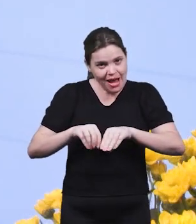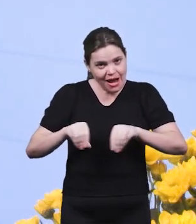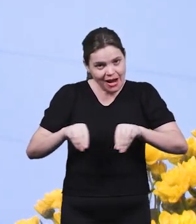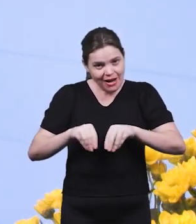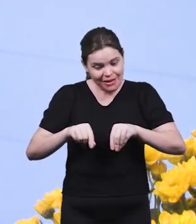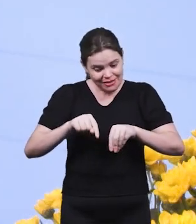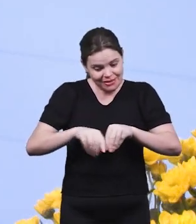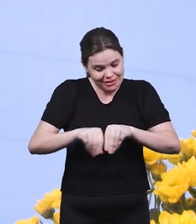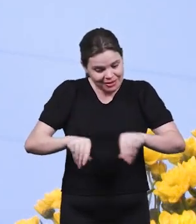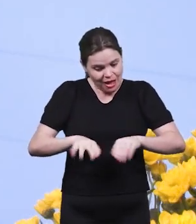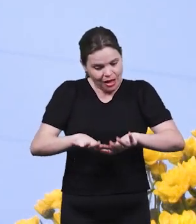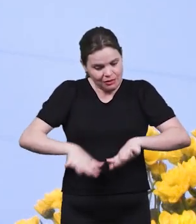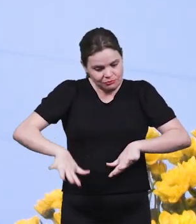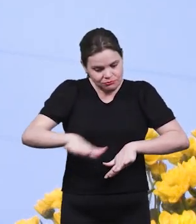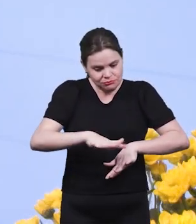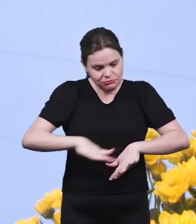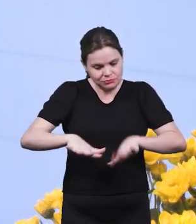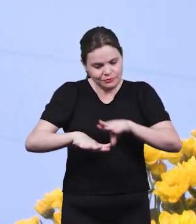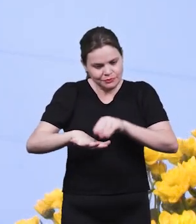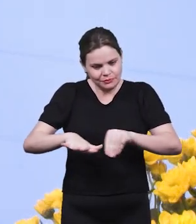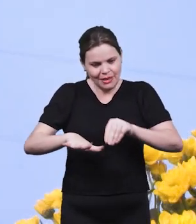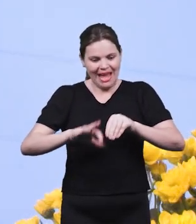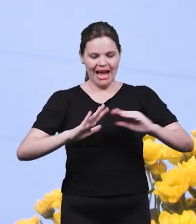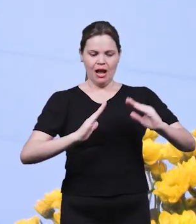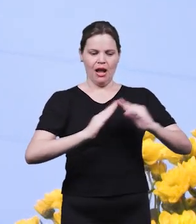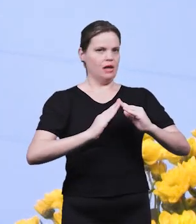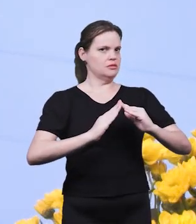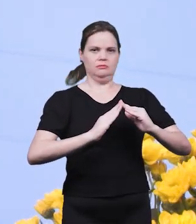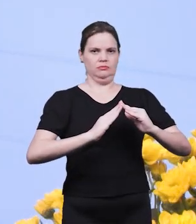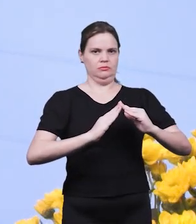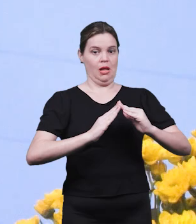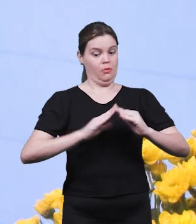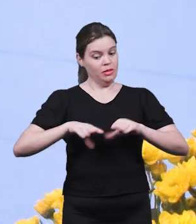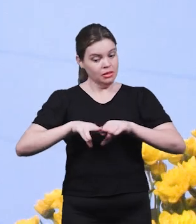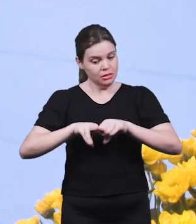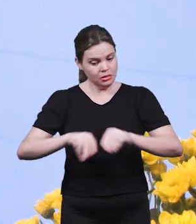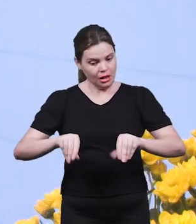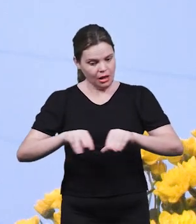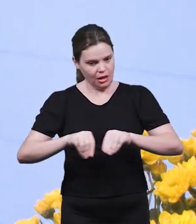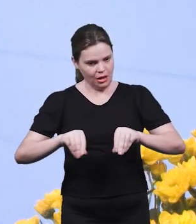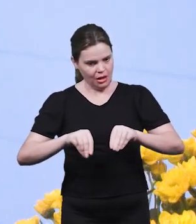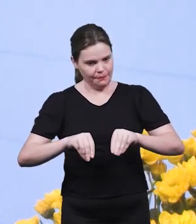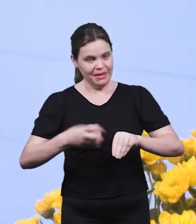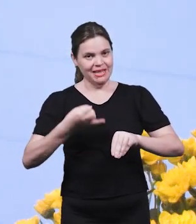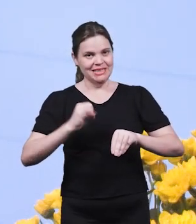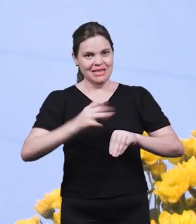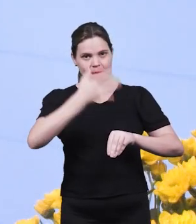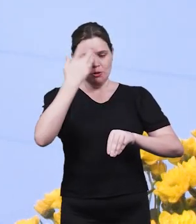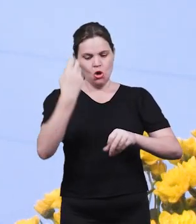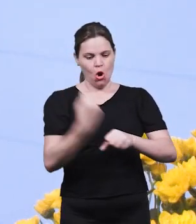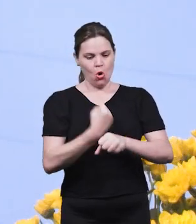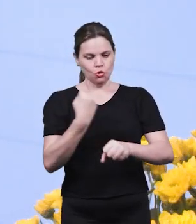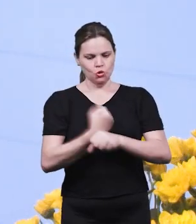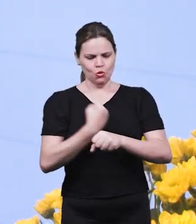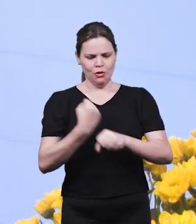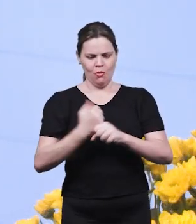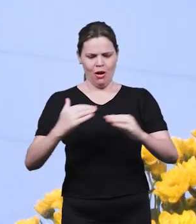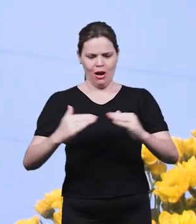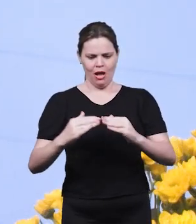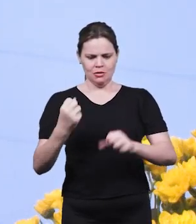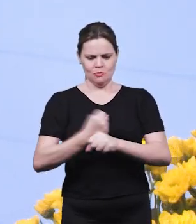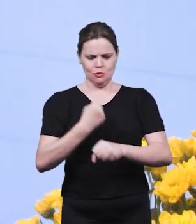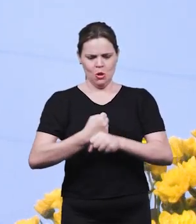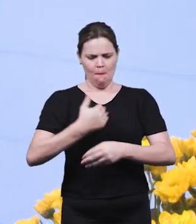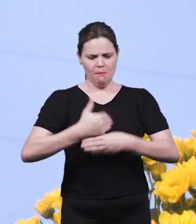Marinha para aqueles que lá estão ocupando. Mas, o terreno de